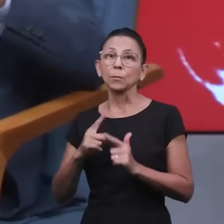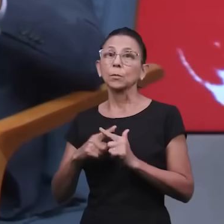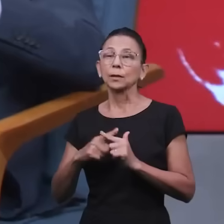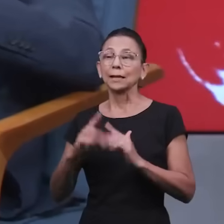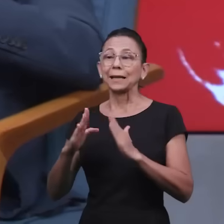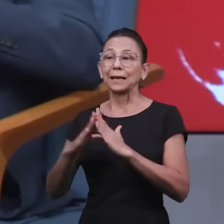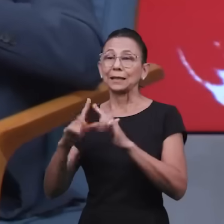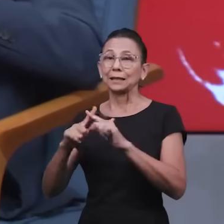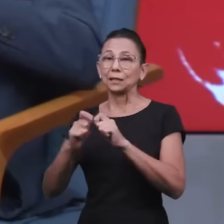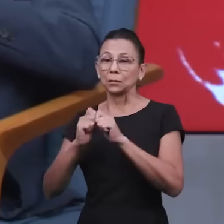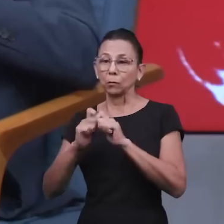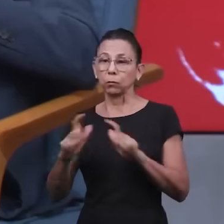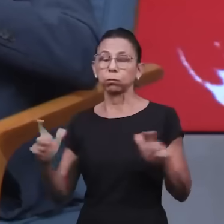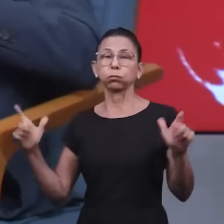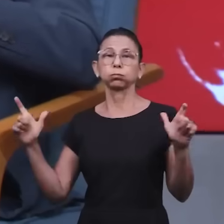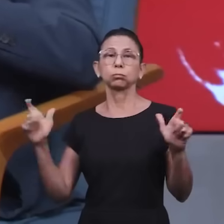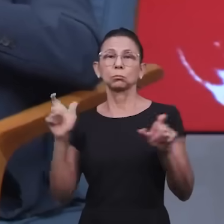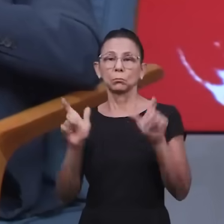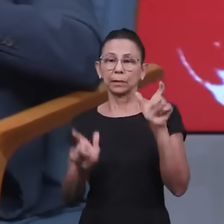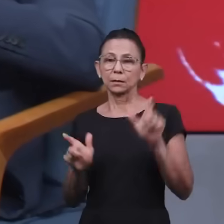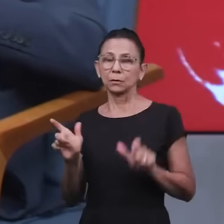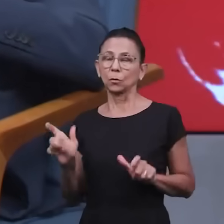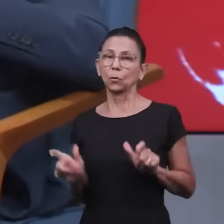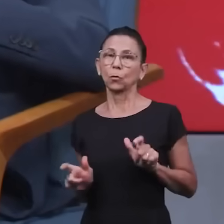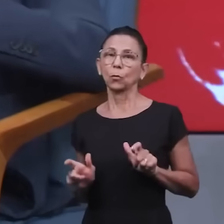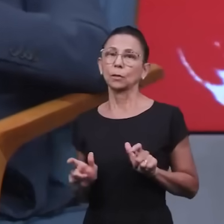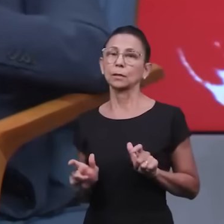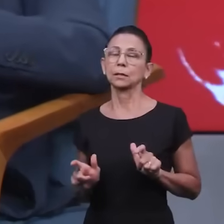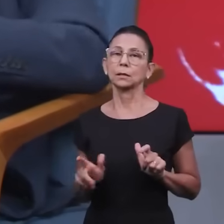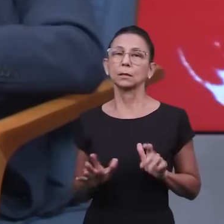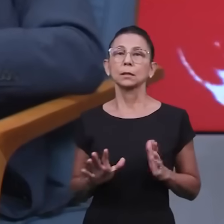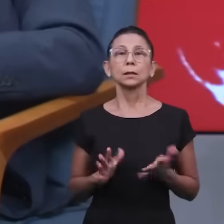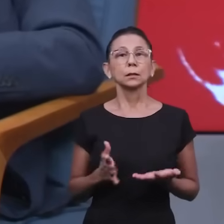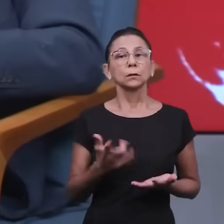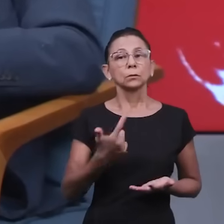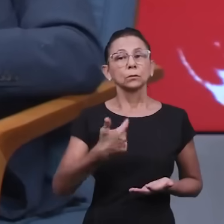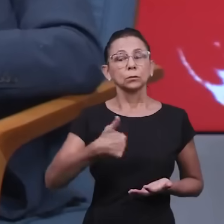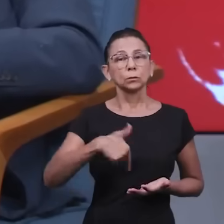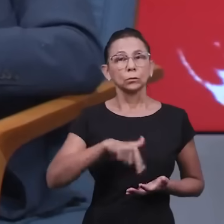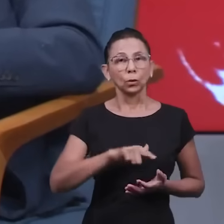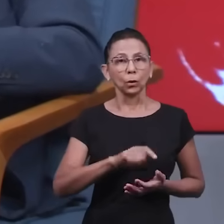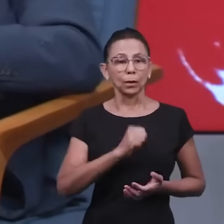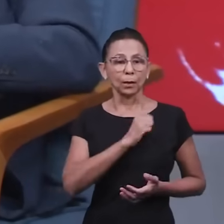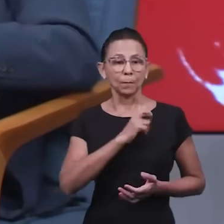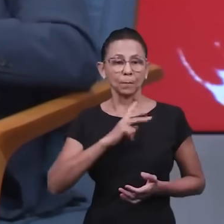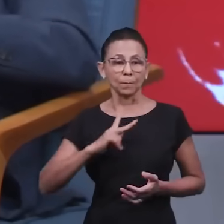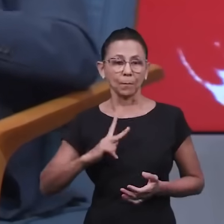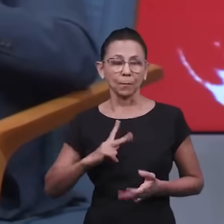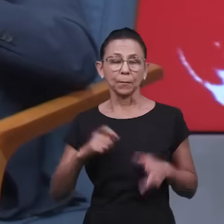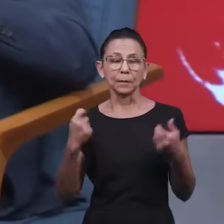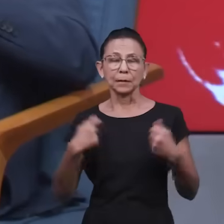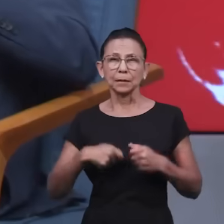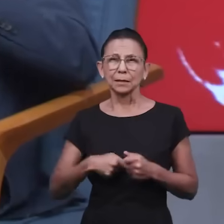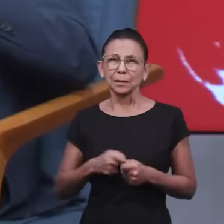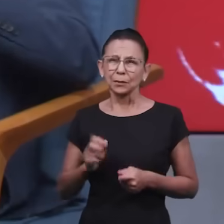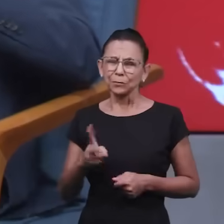Quanto a nós, perseveraremos na oração e no ministério da